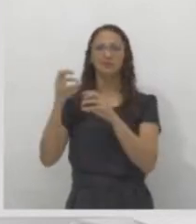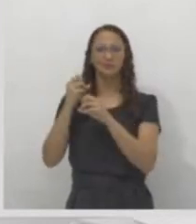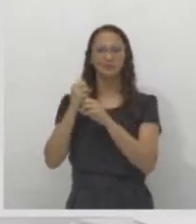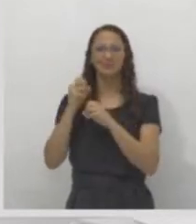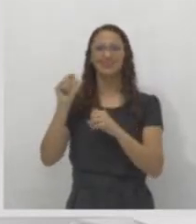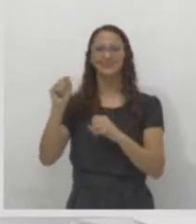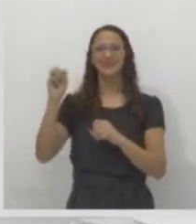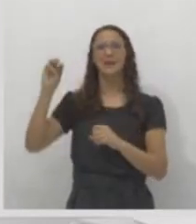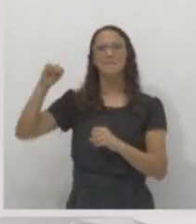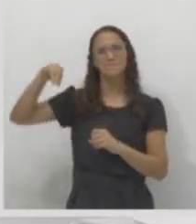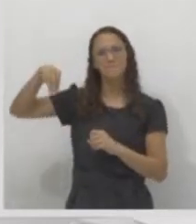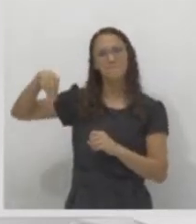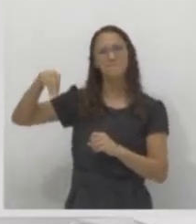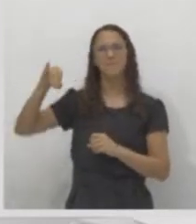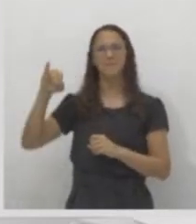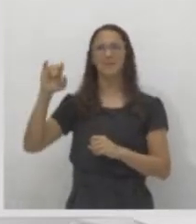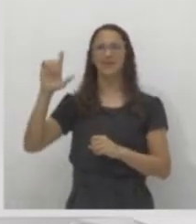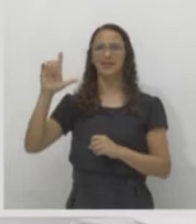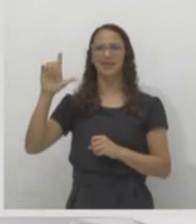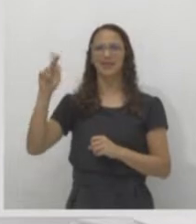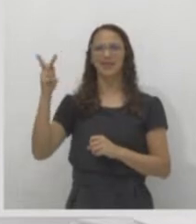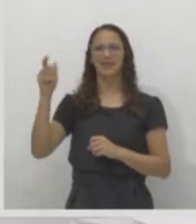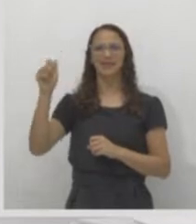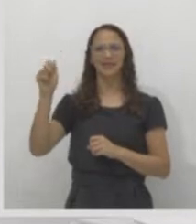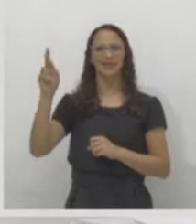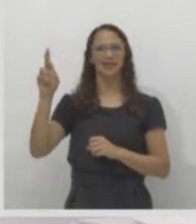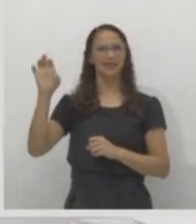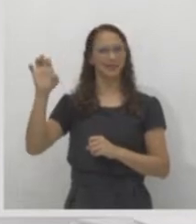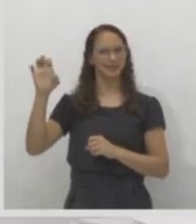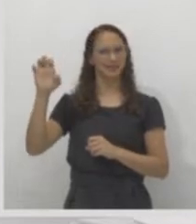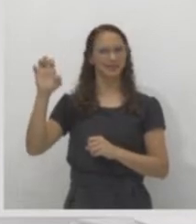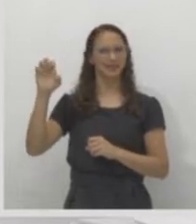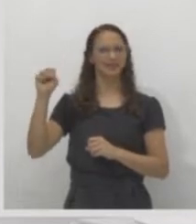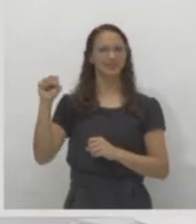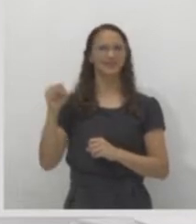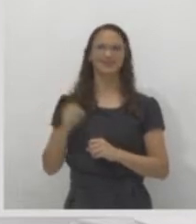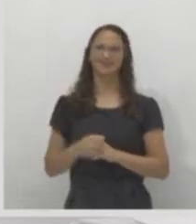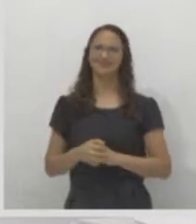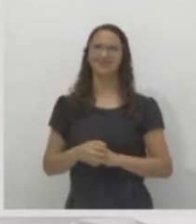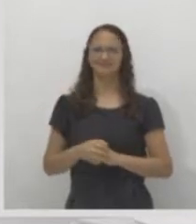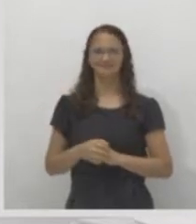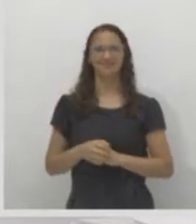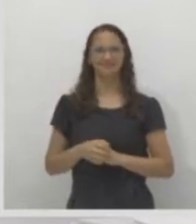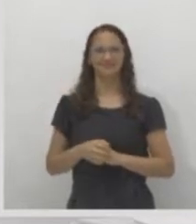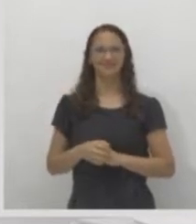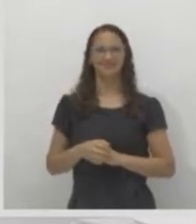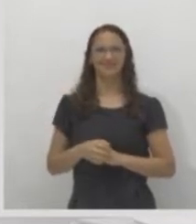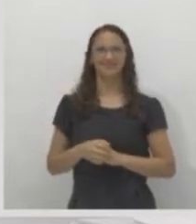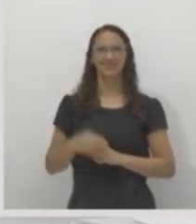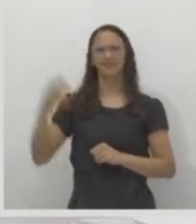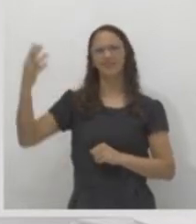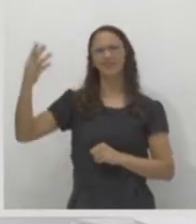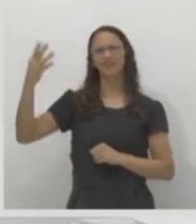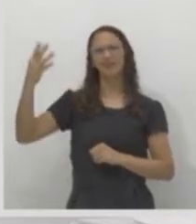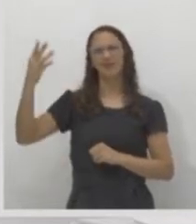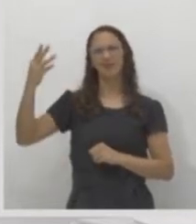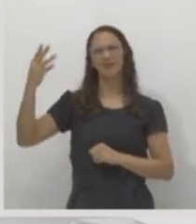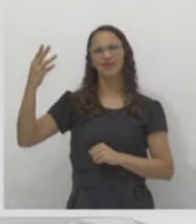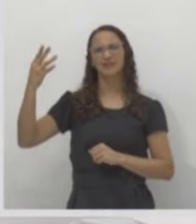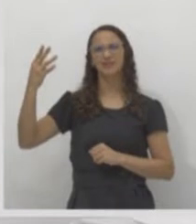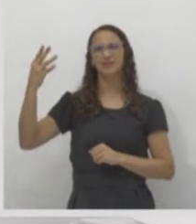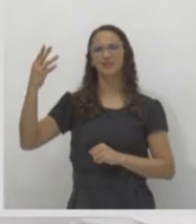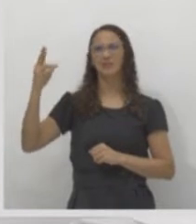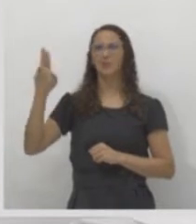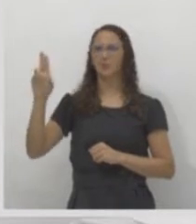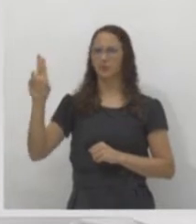milhares. Aí você pode perceber que ela é formada na quarta ordem com a unidade.